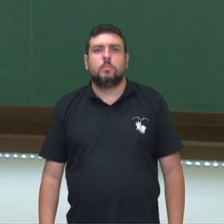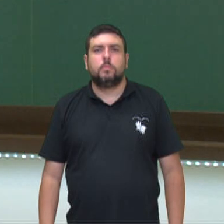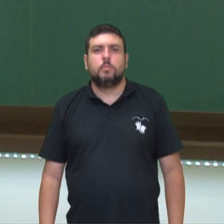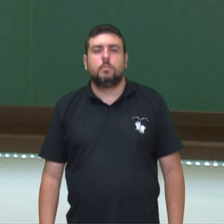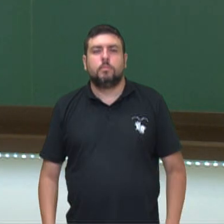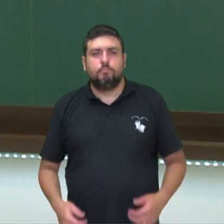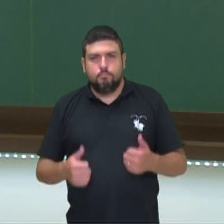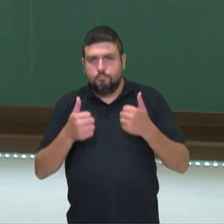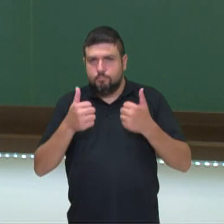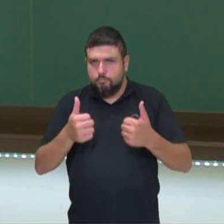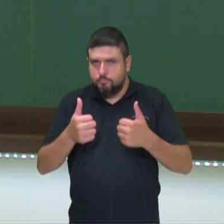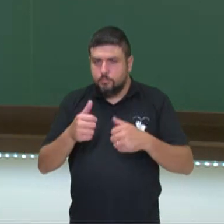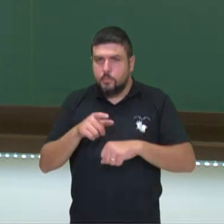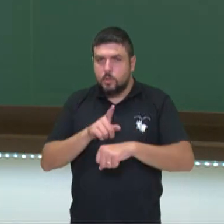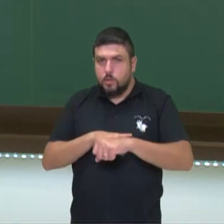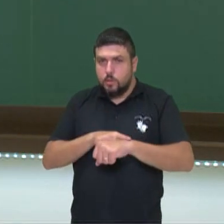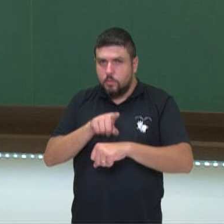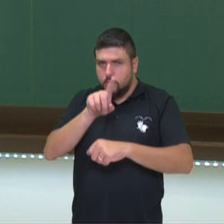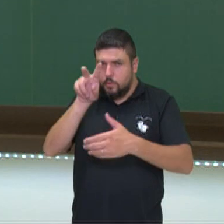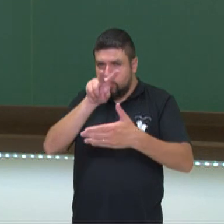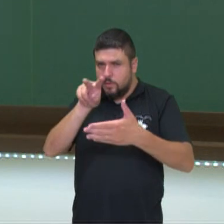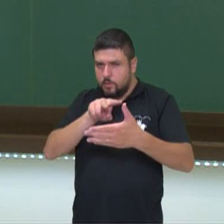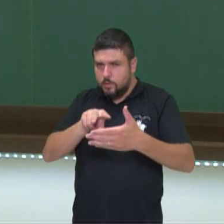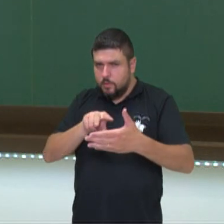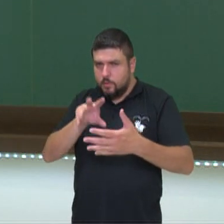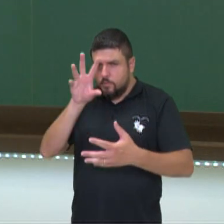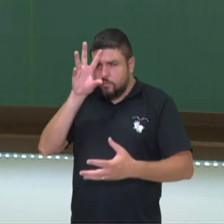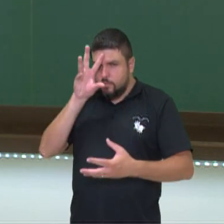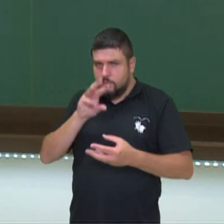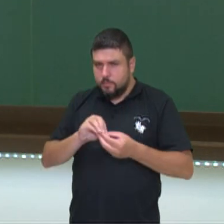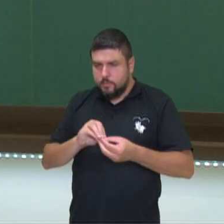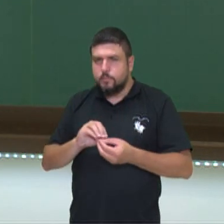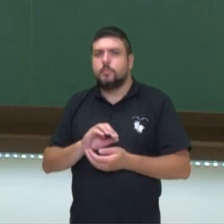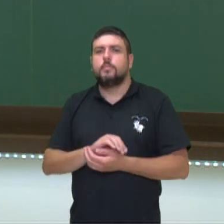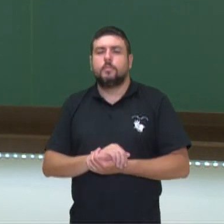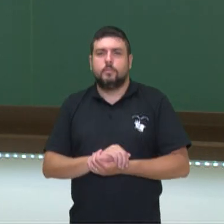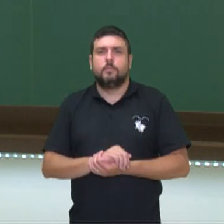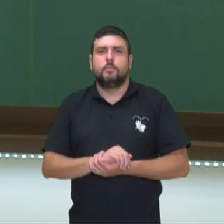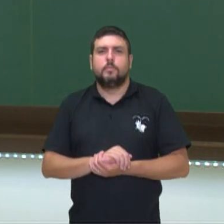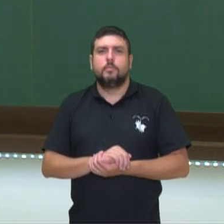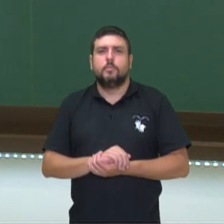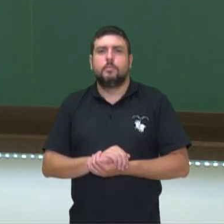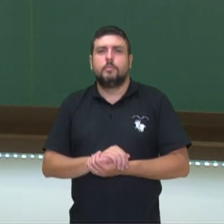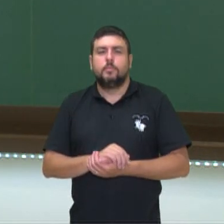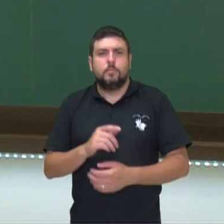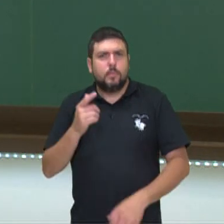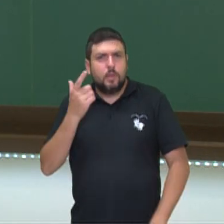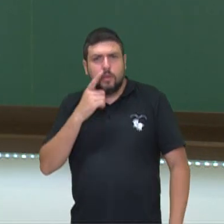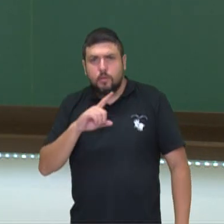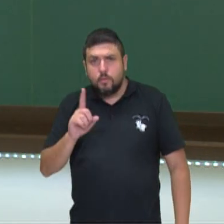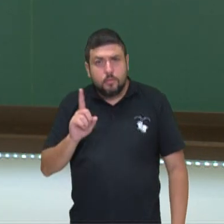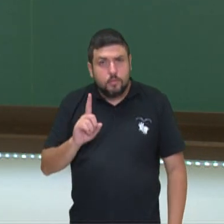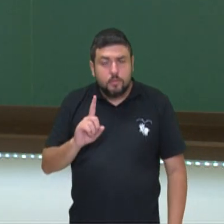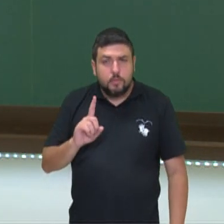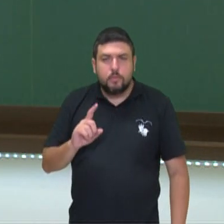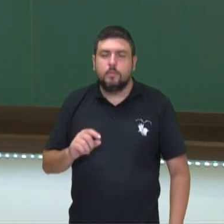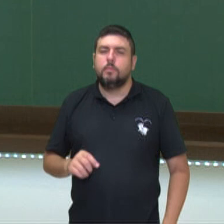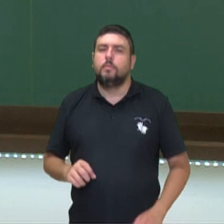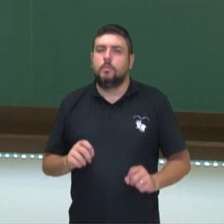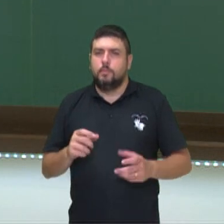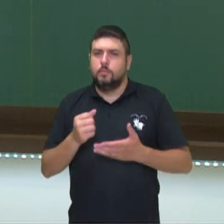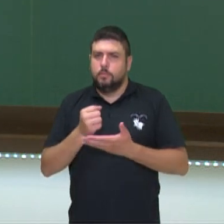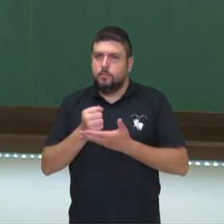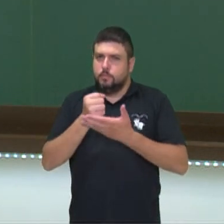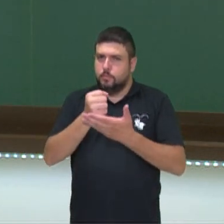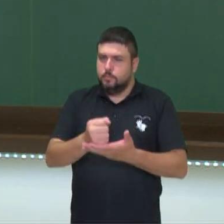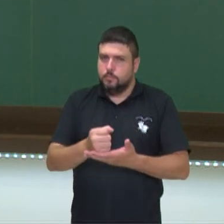O tempo foi suficiente para você ler e interpretar? Ótimo! Ah, você não conseguiu? Então agora eu vou te ajudar. E